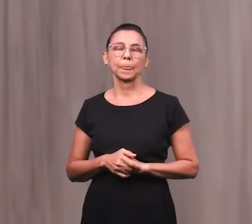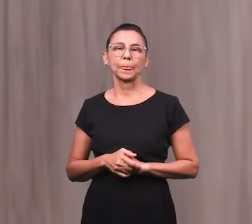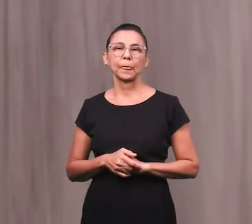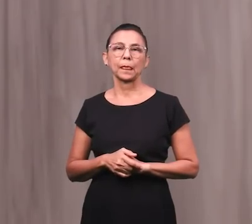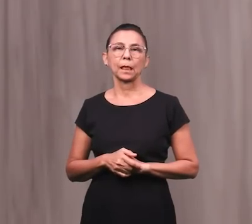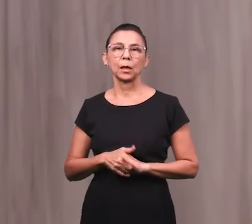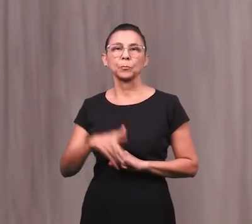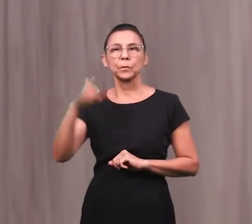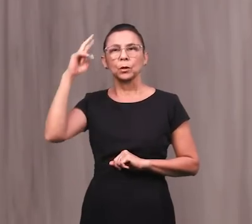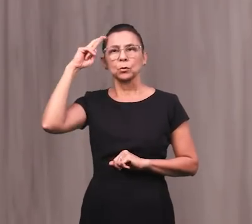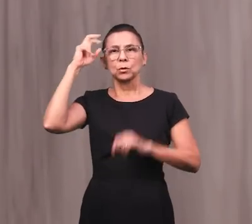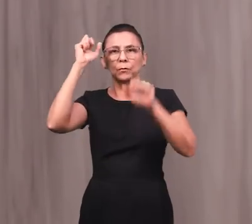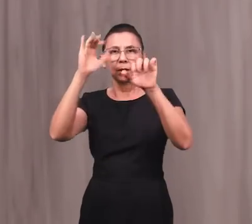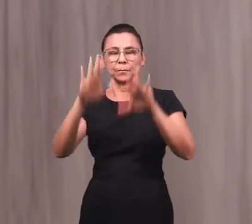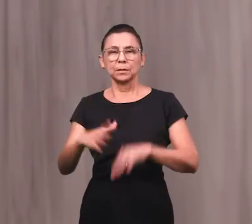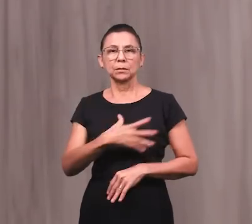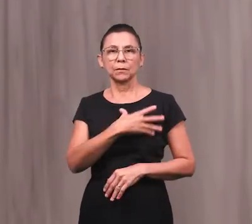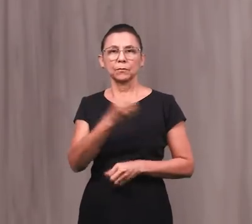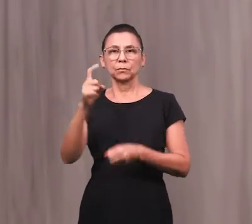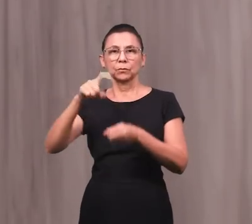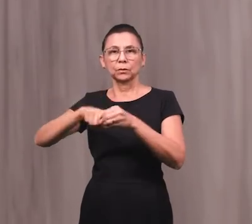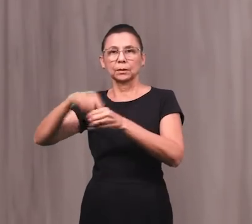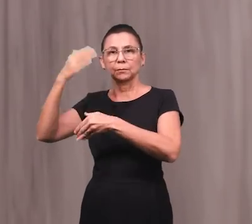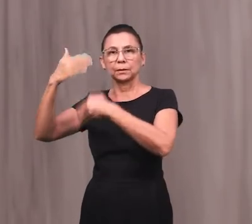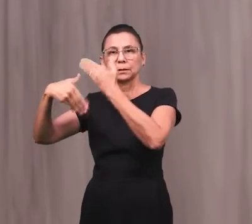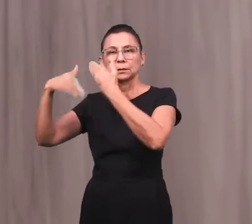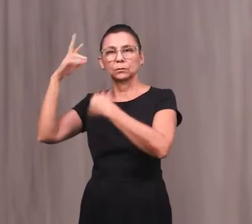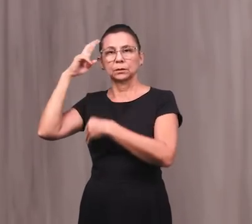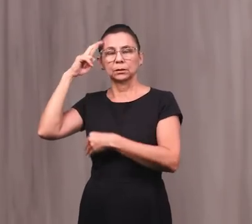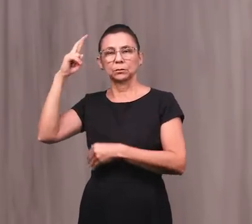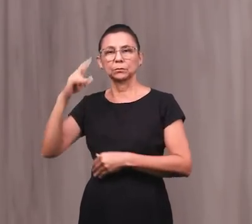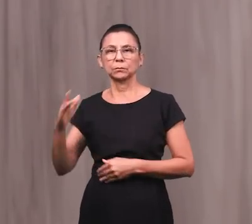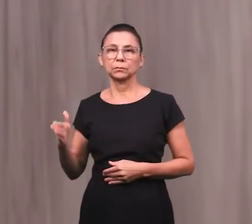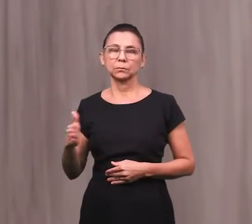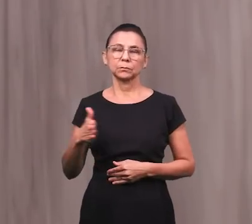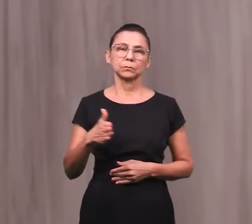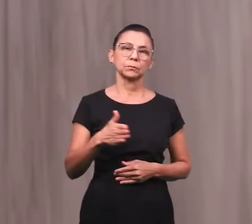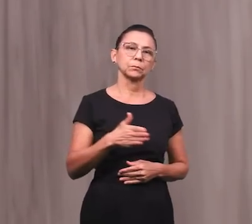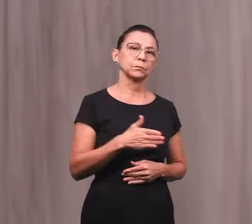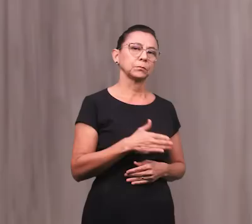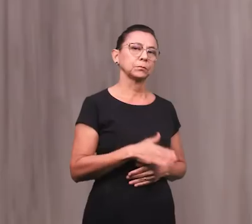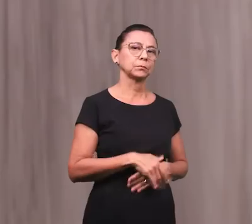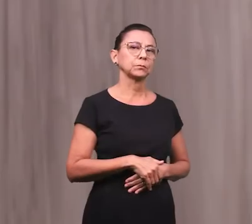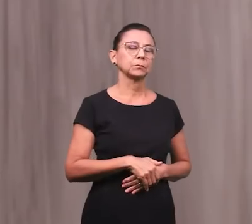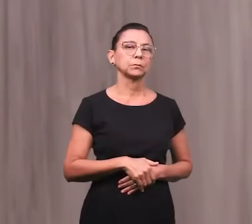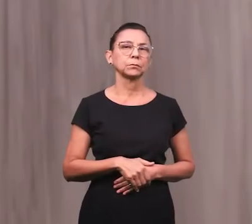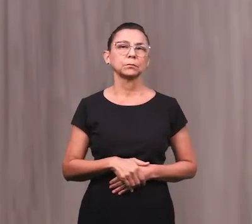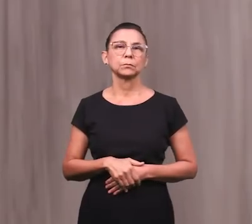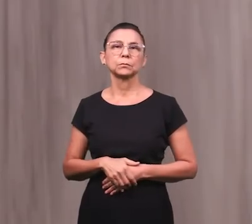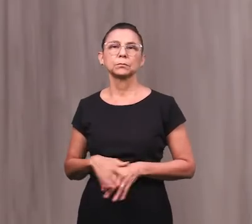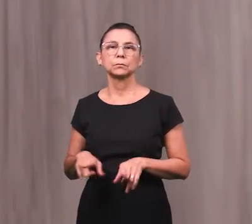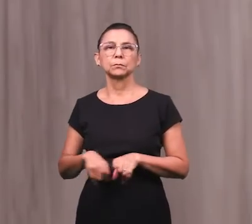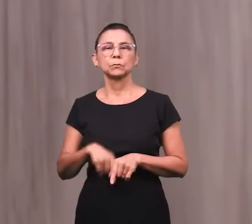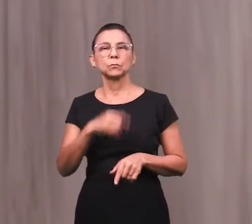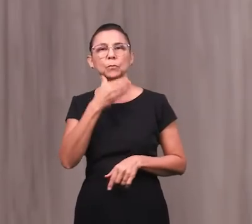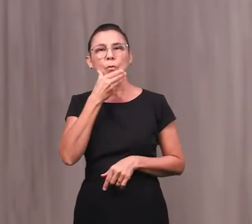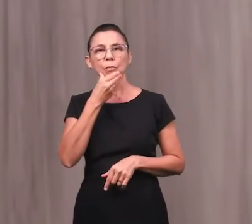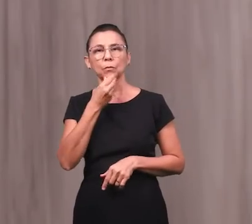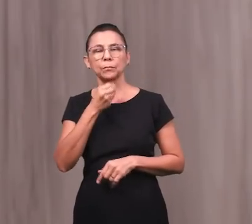filho voltará para a presença do Senhor. O Senhor também, Deus revelou acerca de um